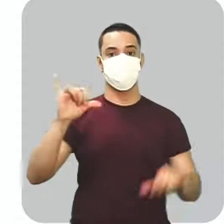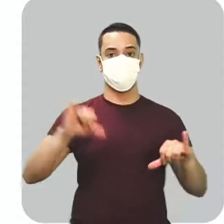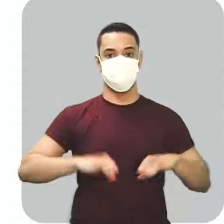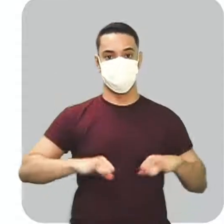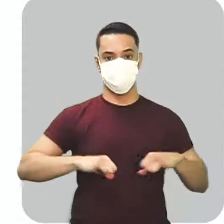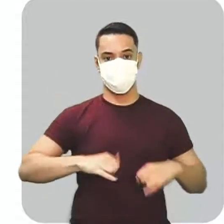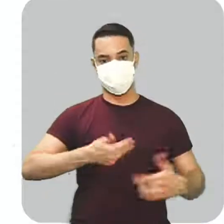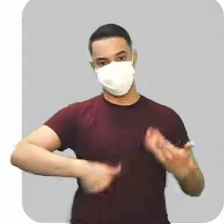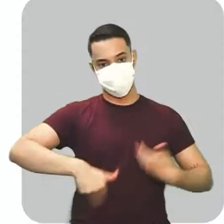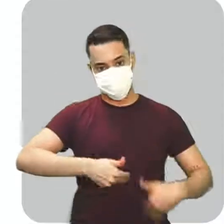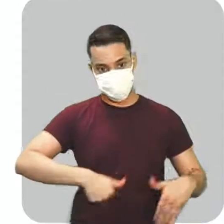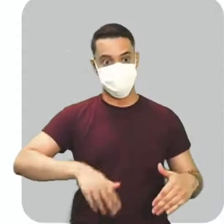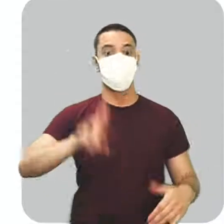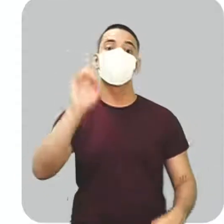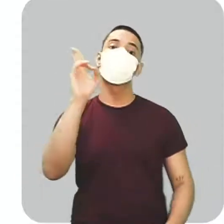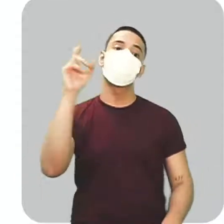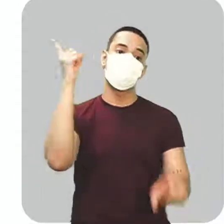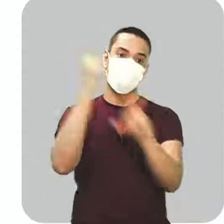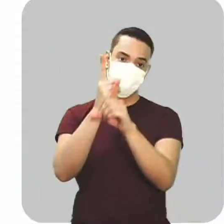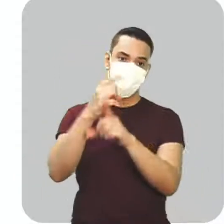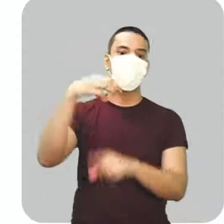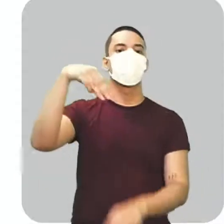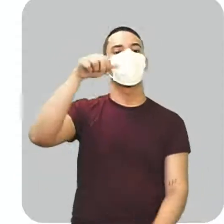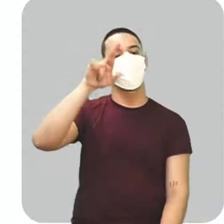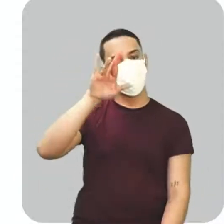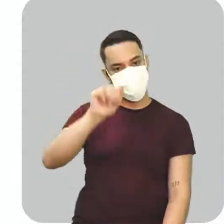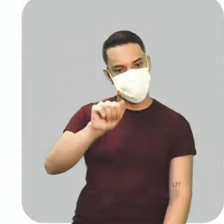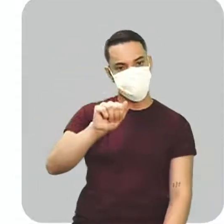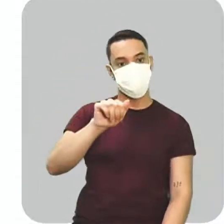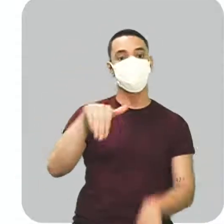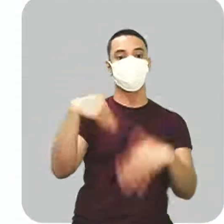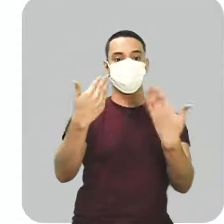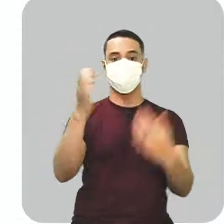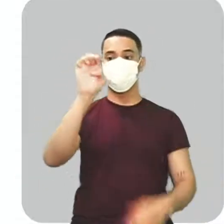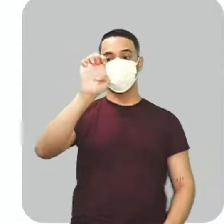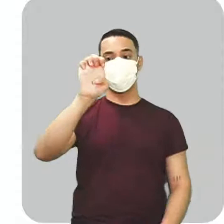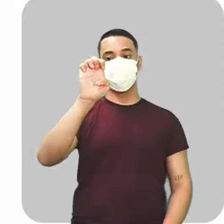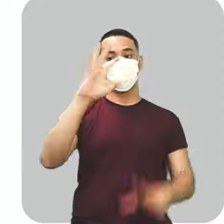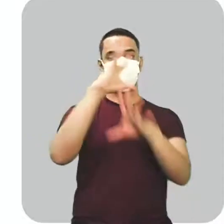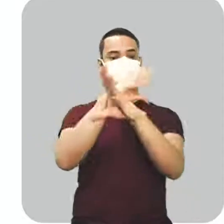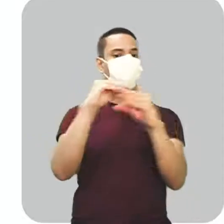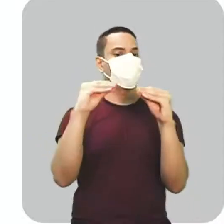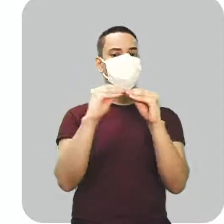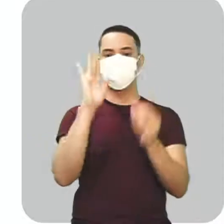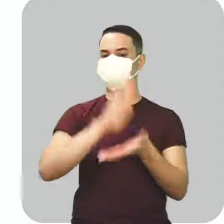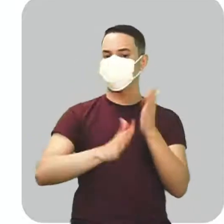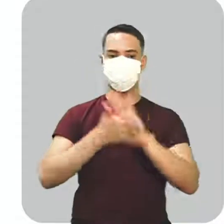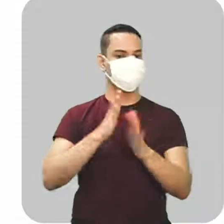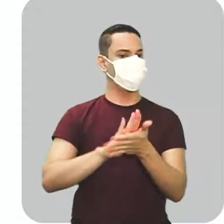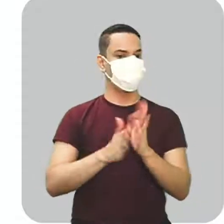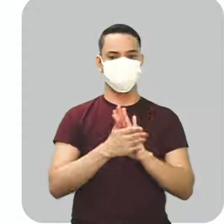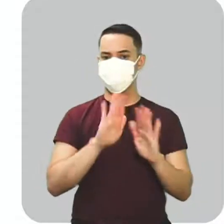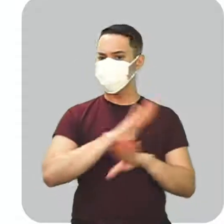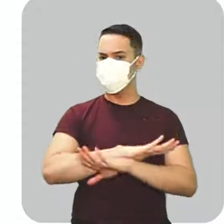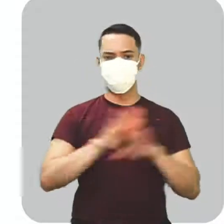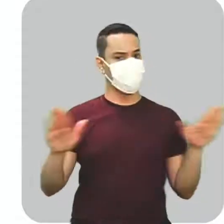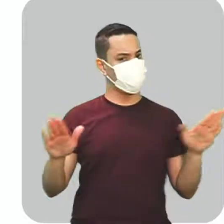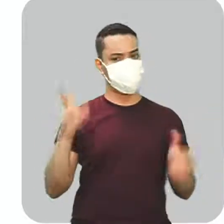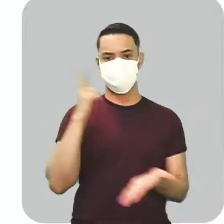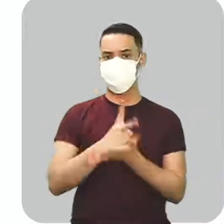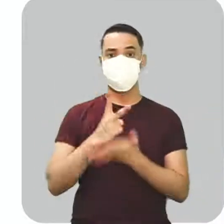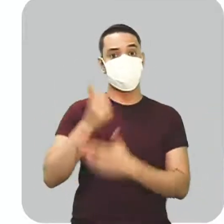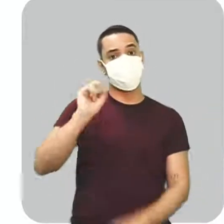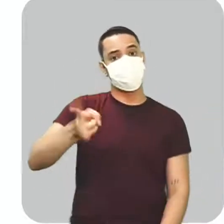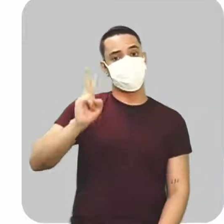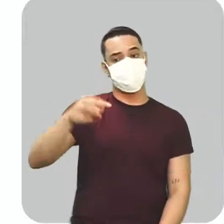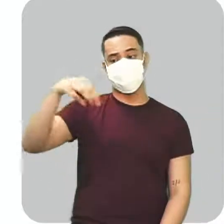quem? Maria também. Então aqui, ó, só tá a conjunção tá ligando. Aqui o sujeito é Maria e o sujeito é Maria,